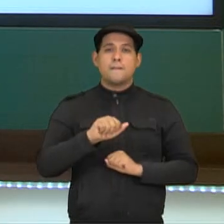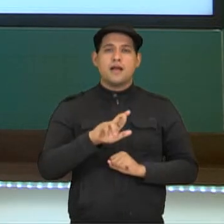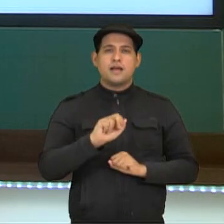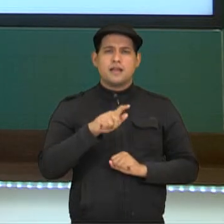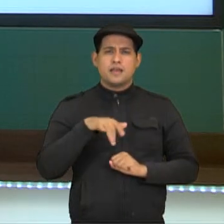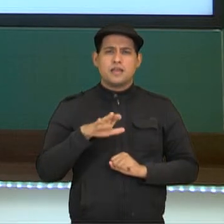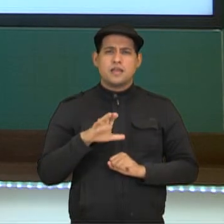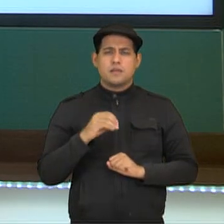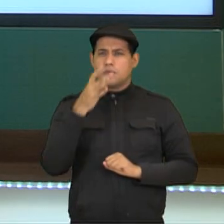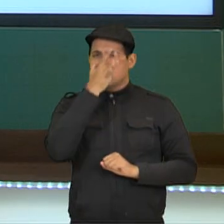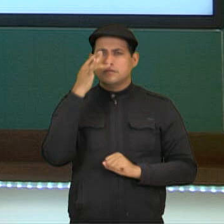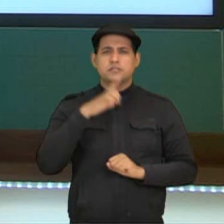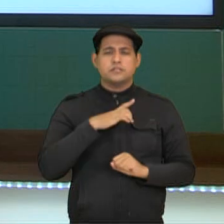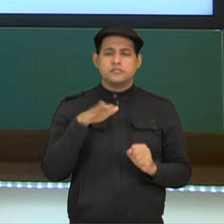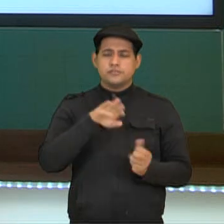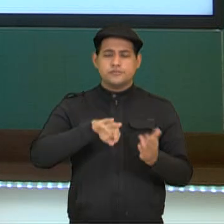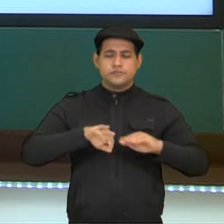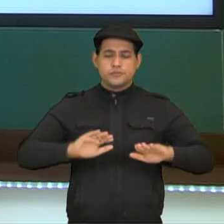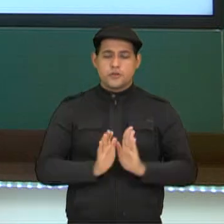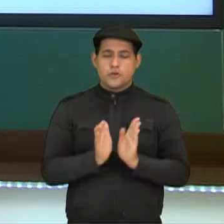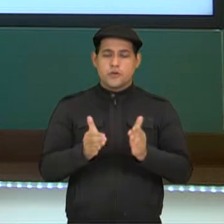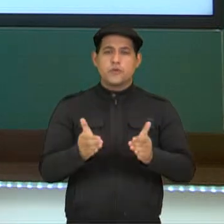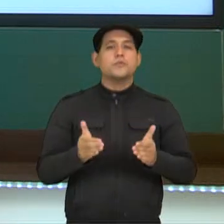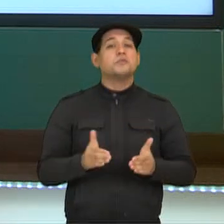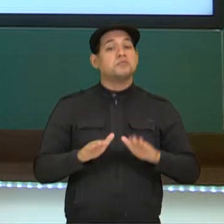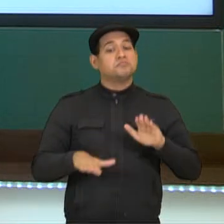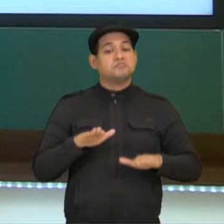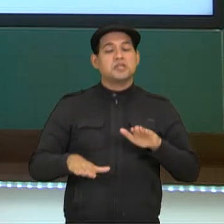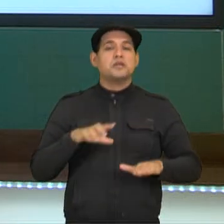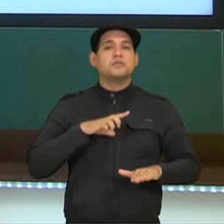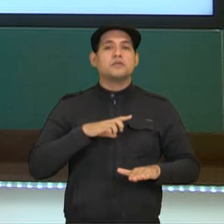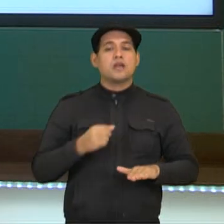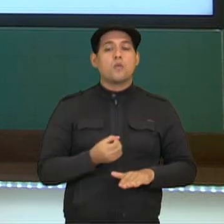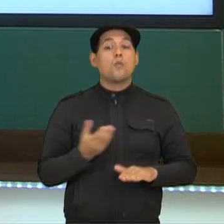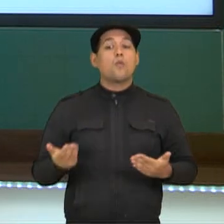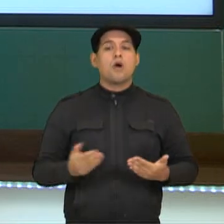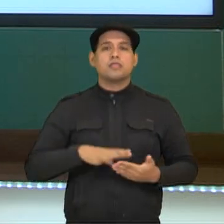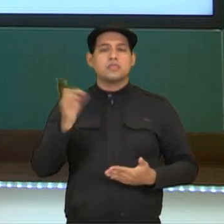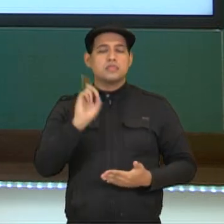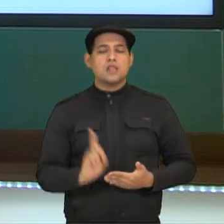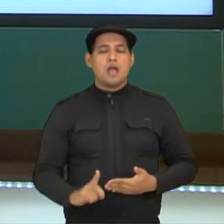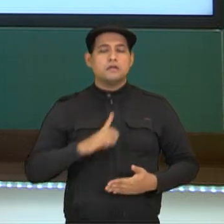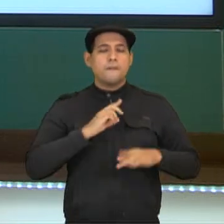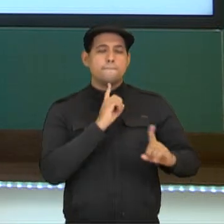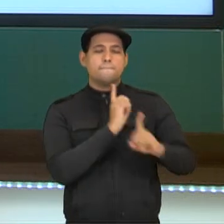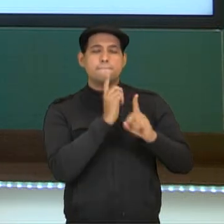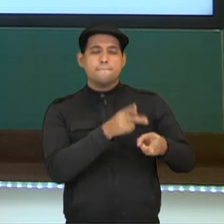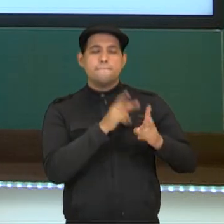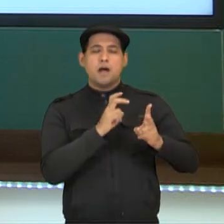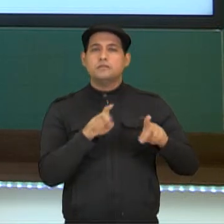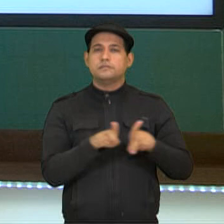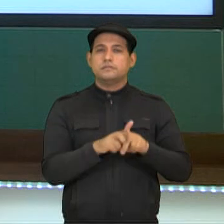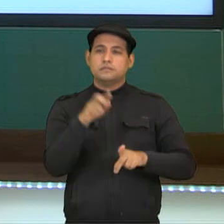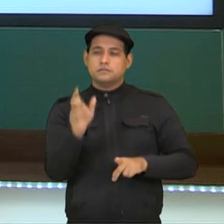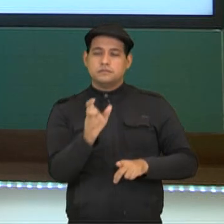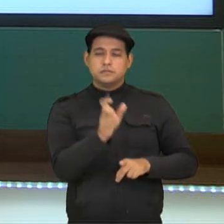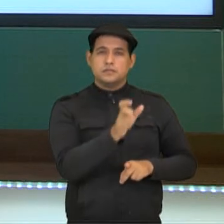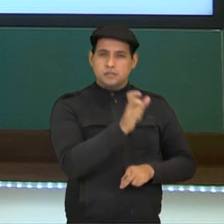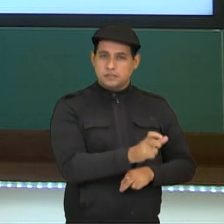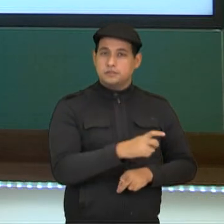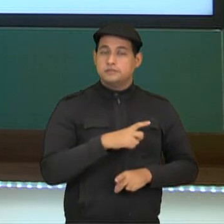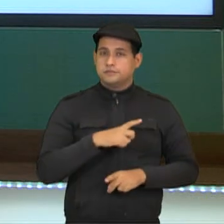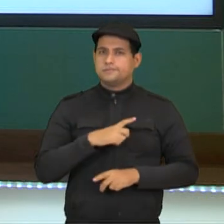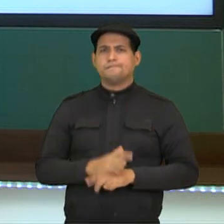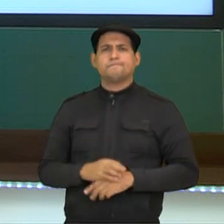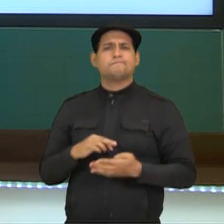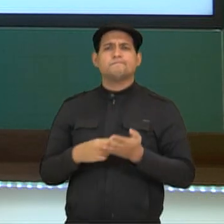os competidores são divididos em grupos de acordo com o grau de deficiência constatado pela classificação funcional.